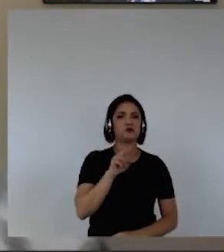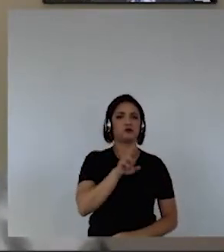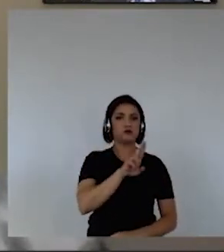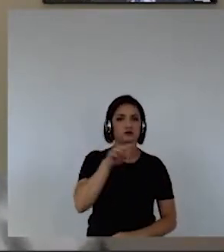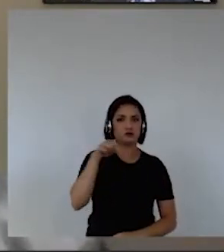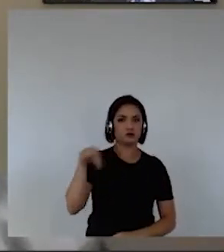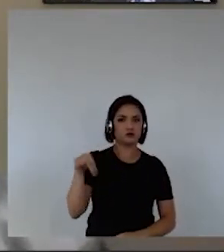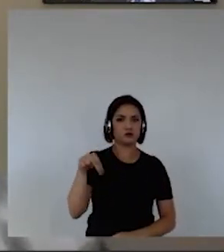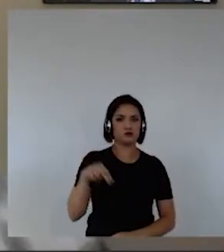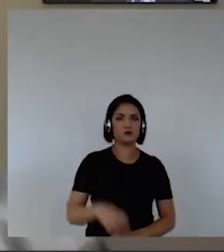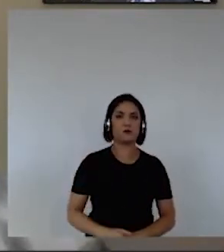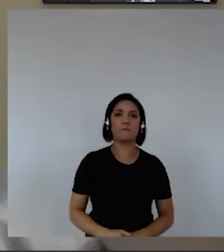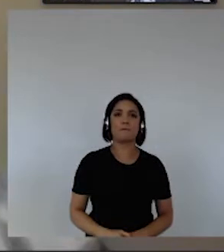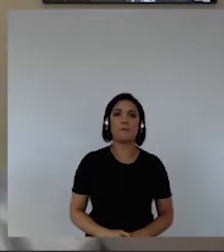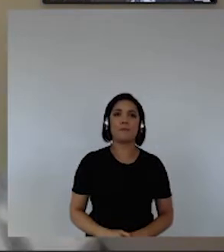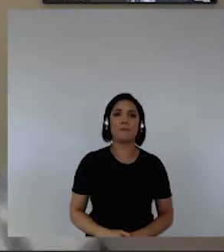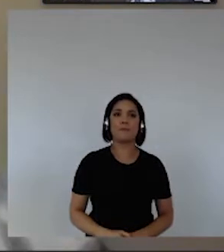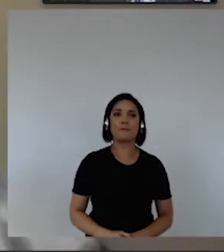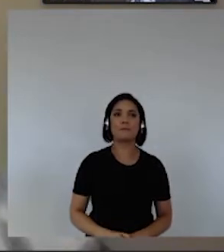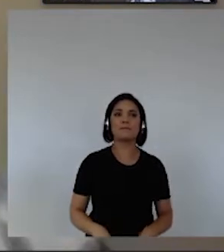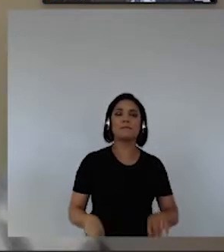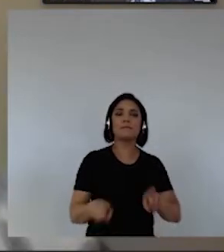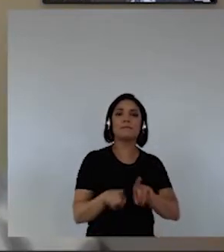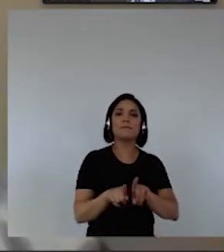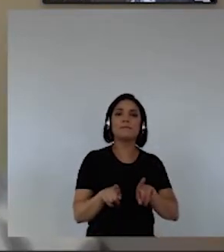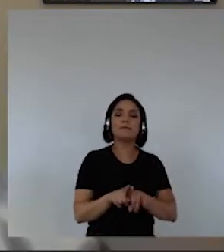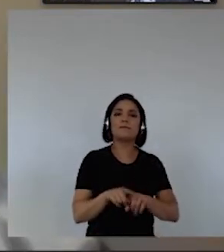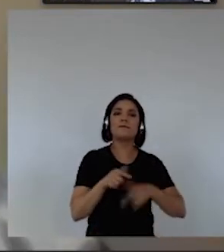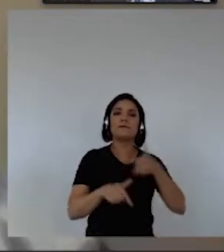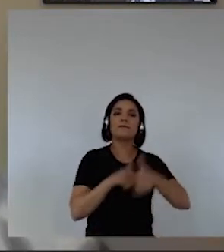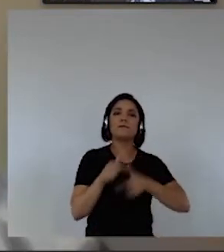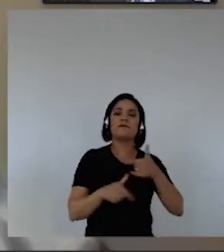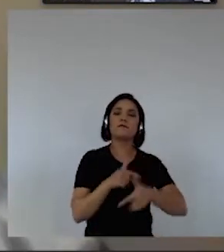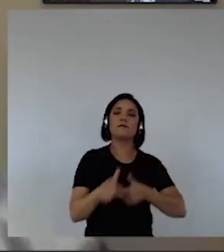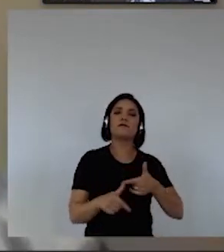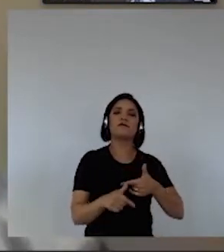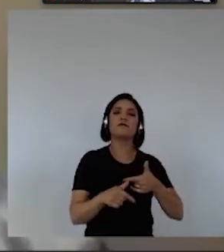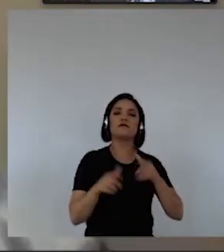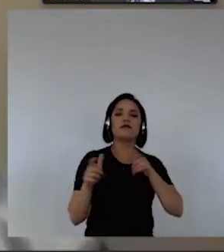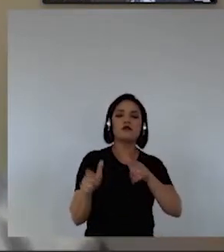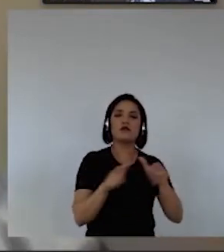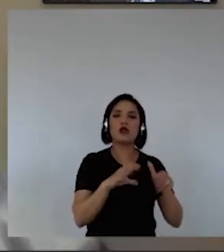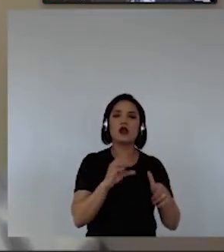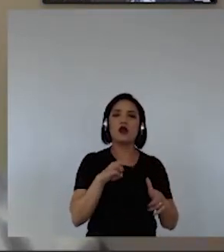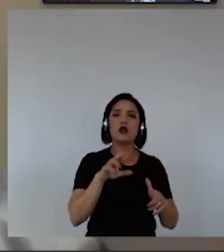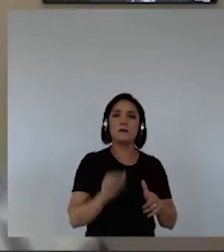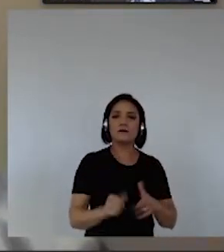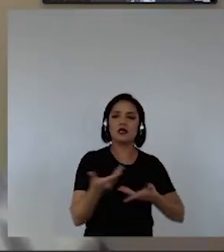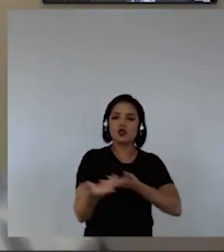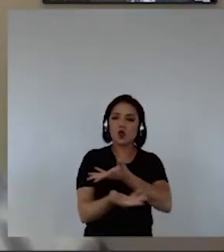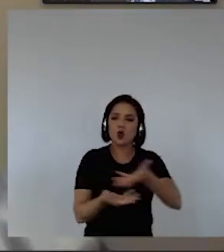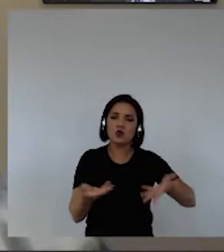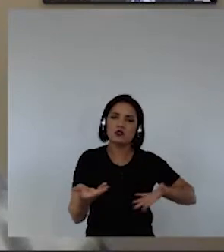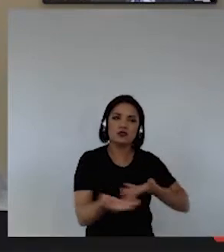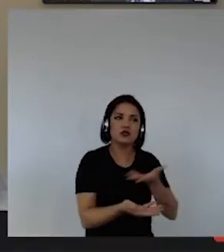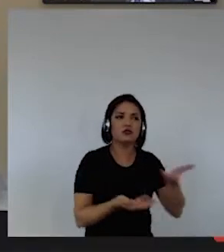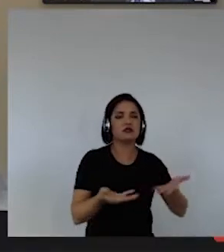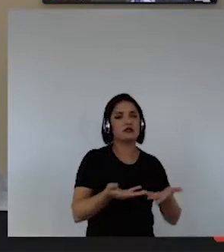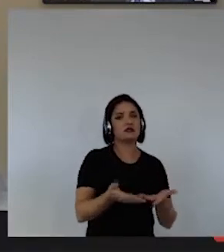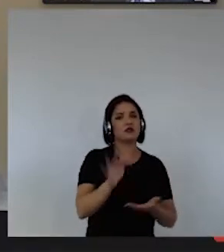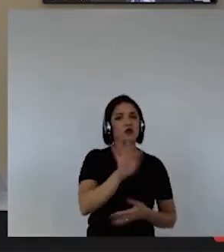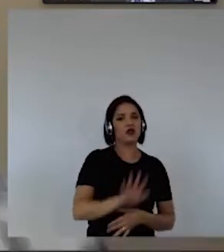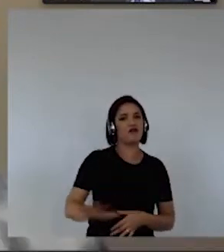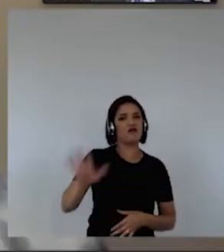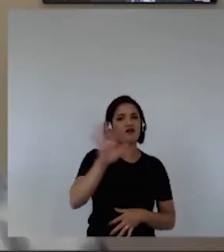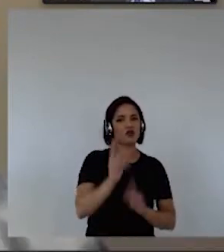do Norte, árbitra na Câmara de Conciliação, Mediação de Arbitragem da Federação